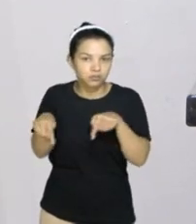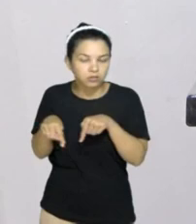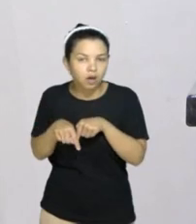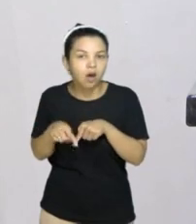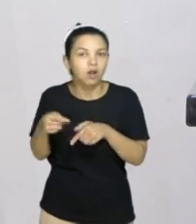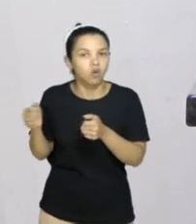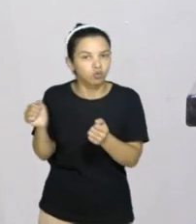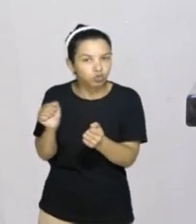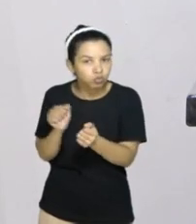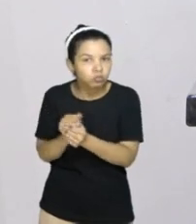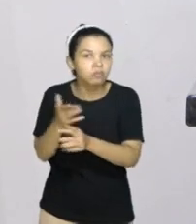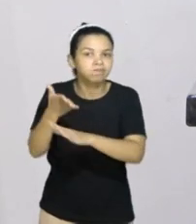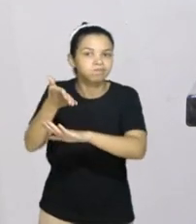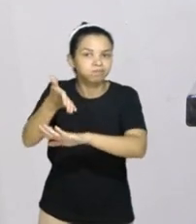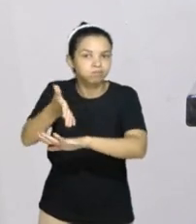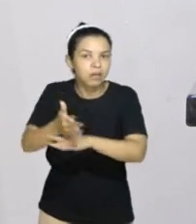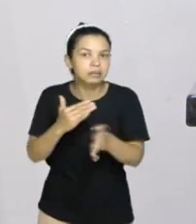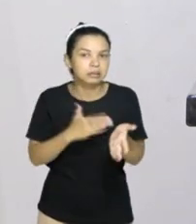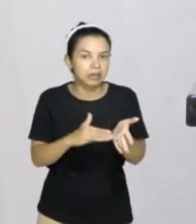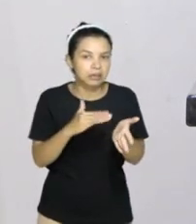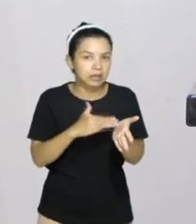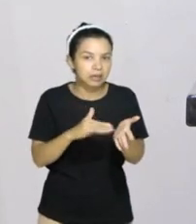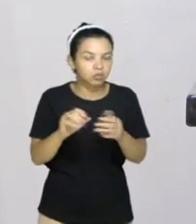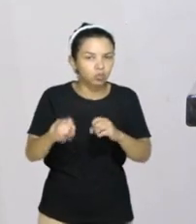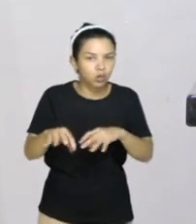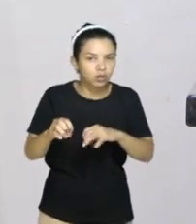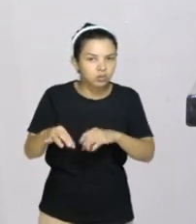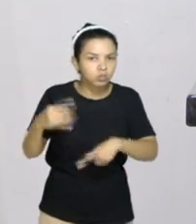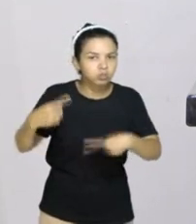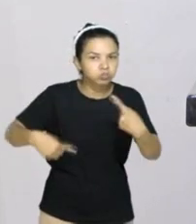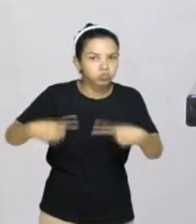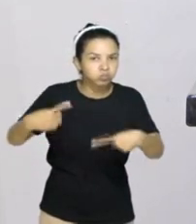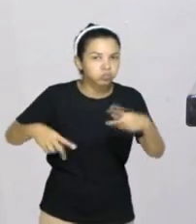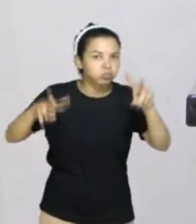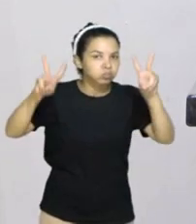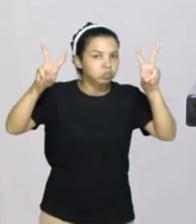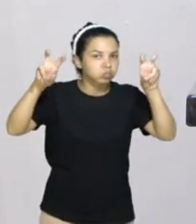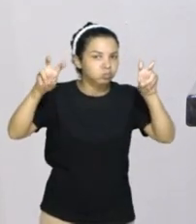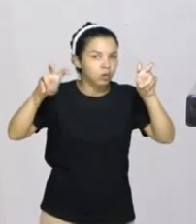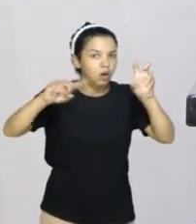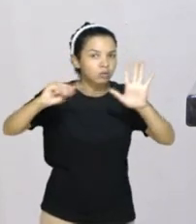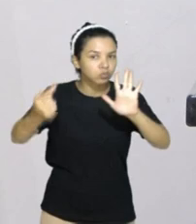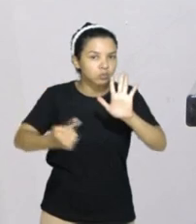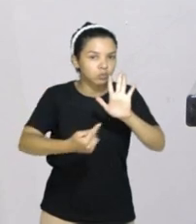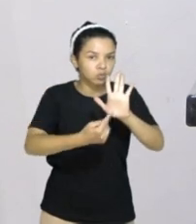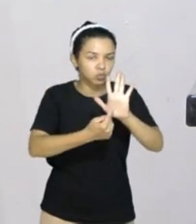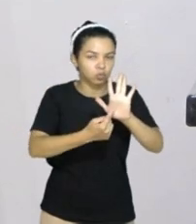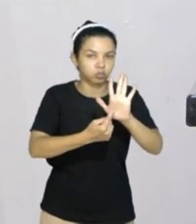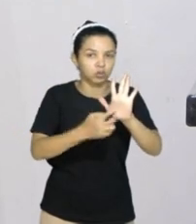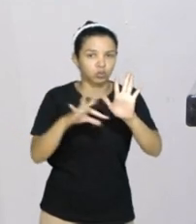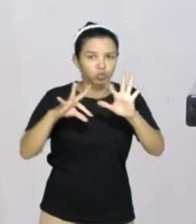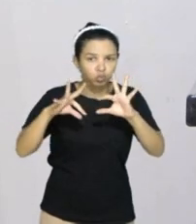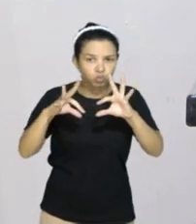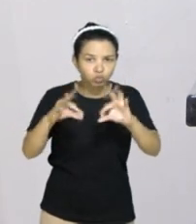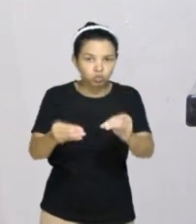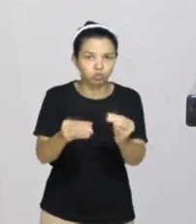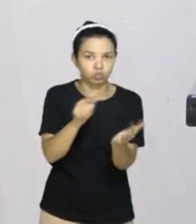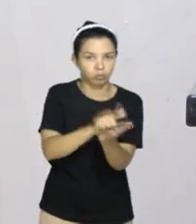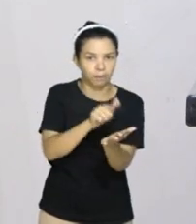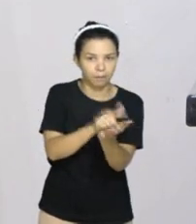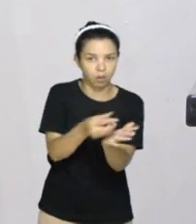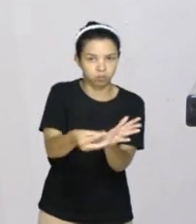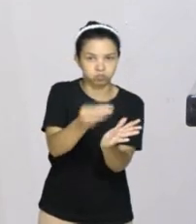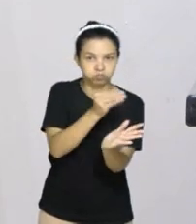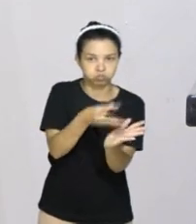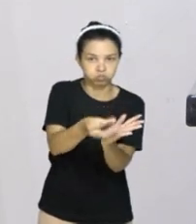assunto foram levantado tudo isso aqui de denúncias que estavam na ouvidoria Deputado Jaci